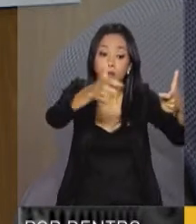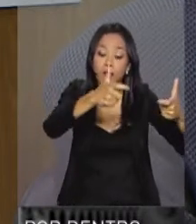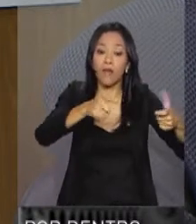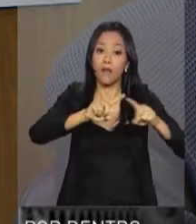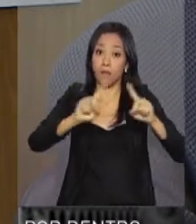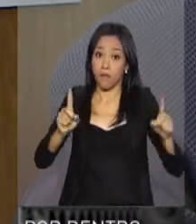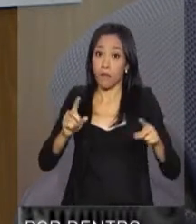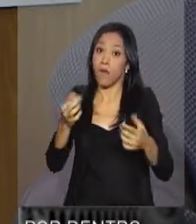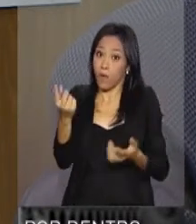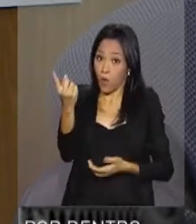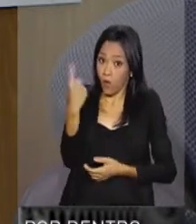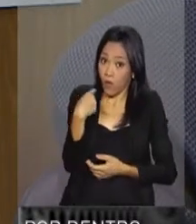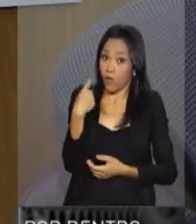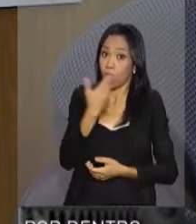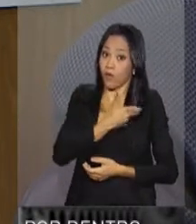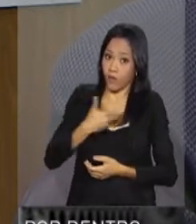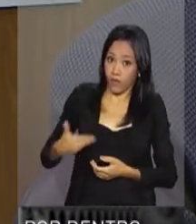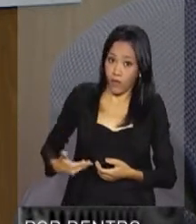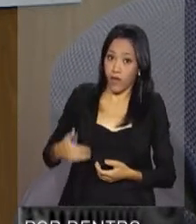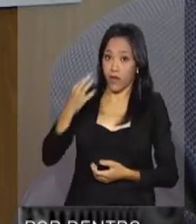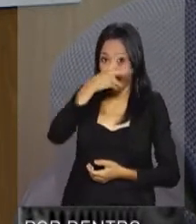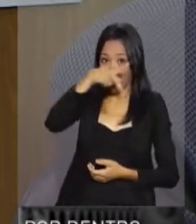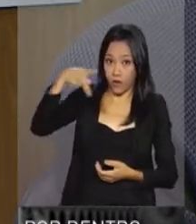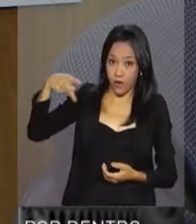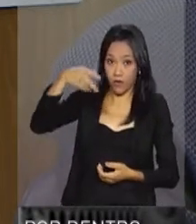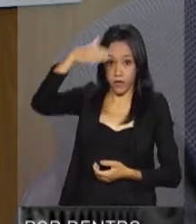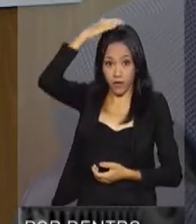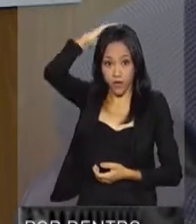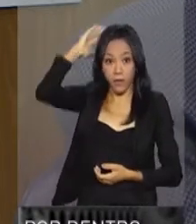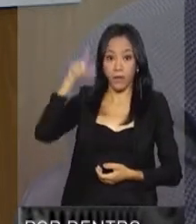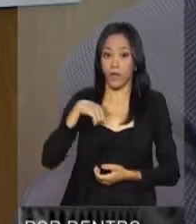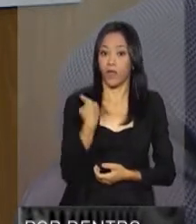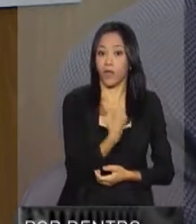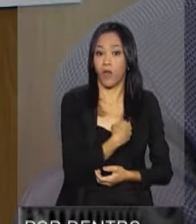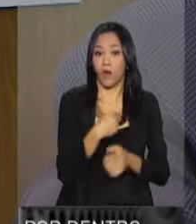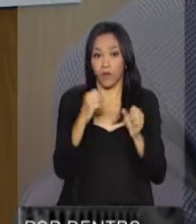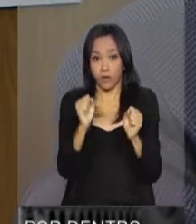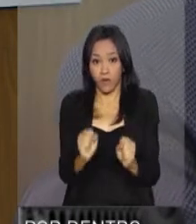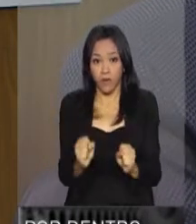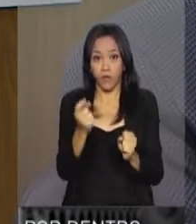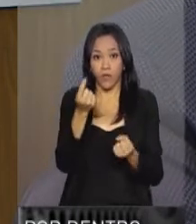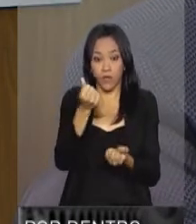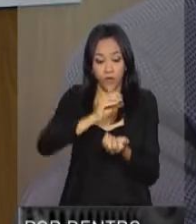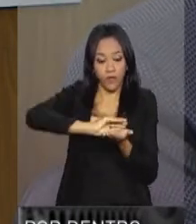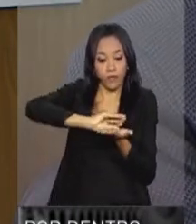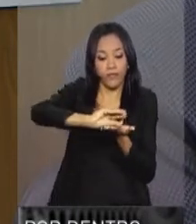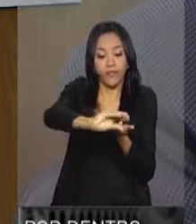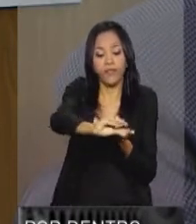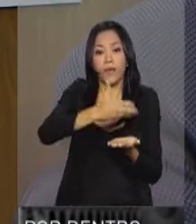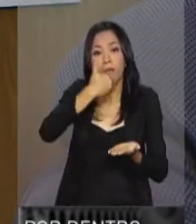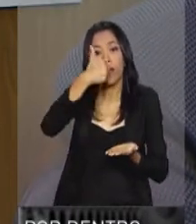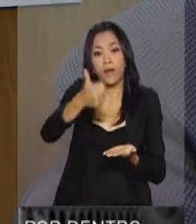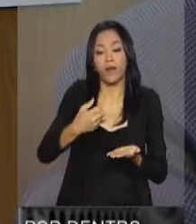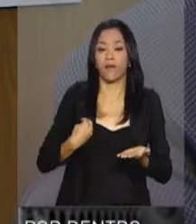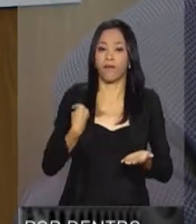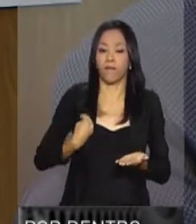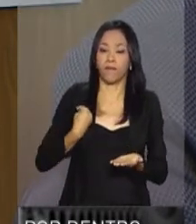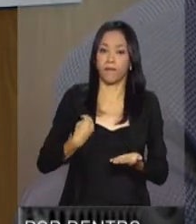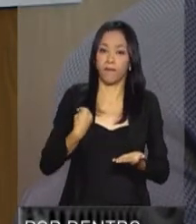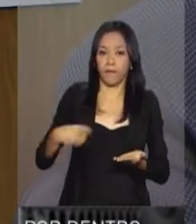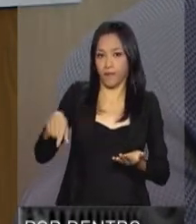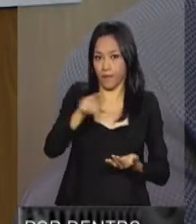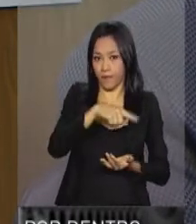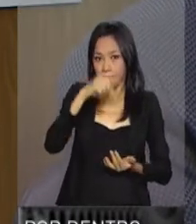do governo federal fundamentalmente o presidente michel temer é para que nós possamos investir possamos melhorar a vida das pessoas aonde elas